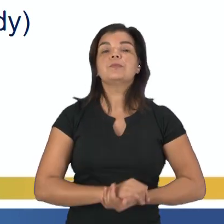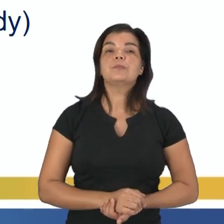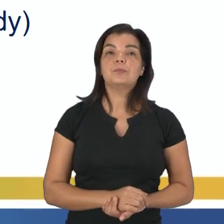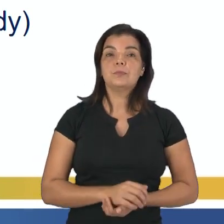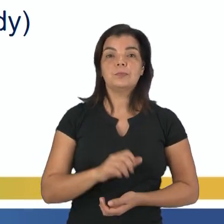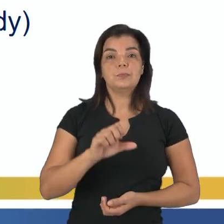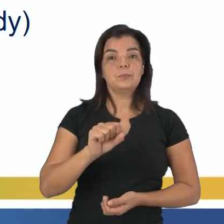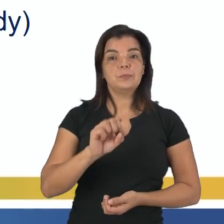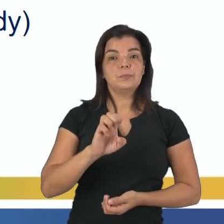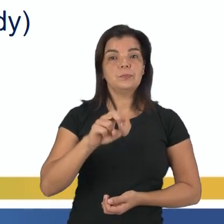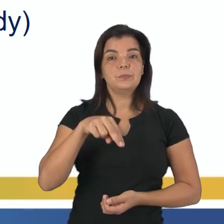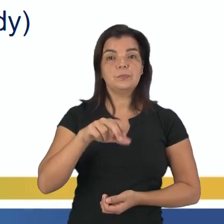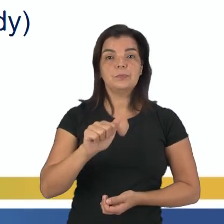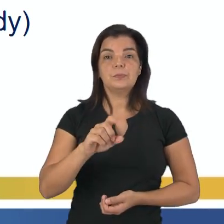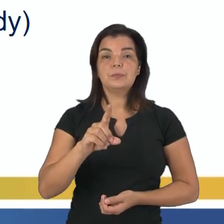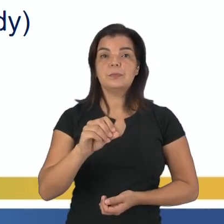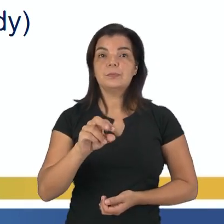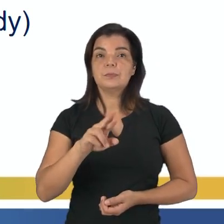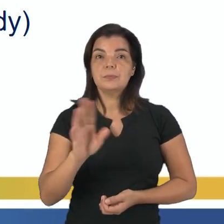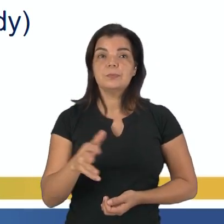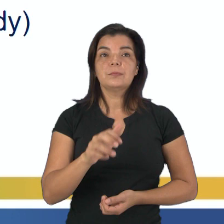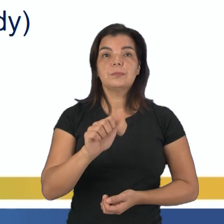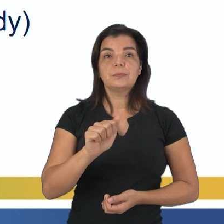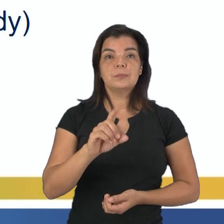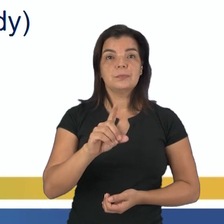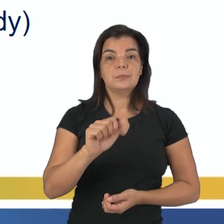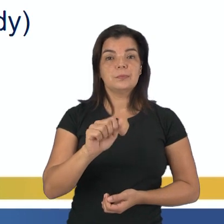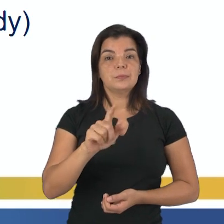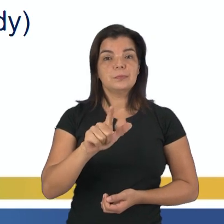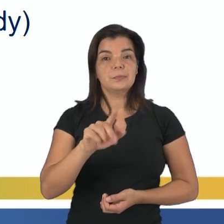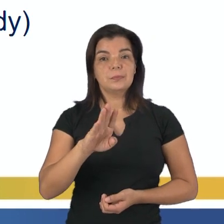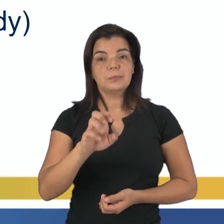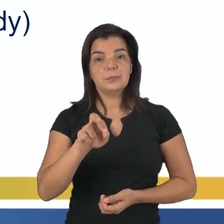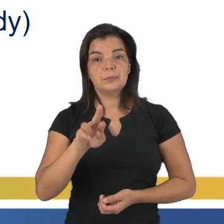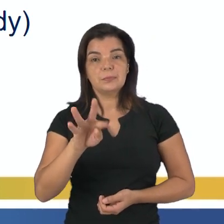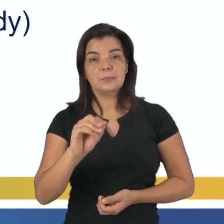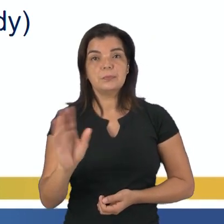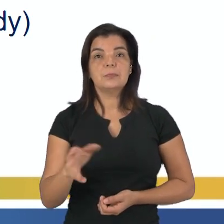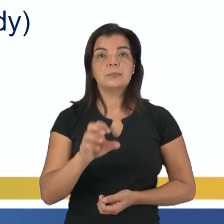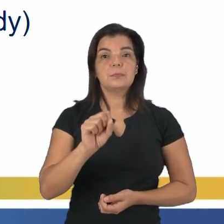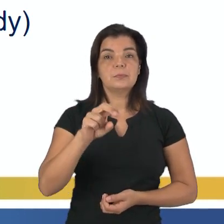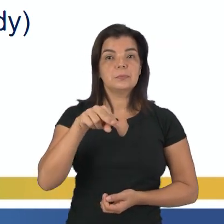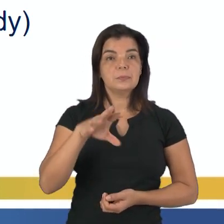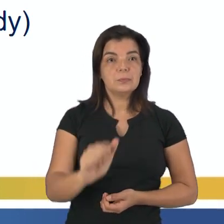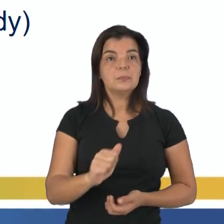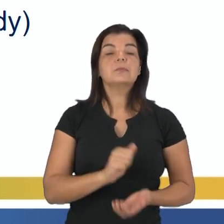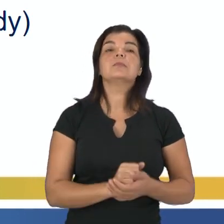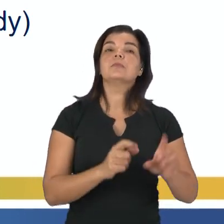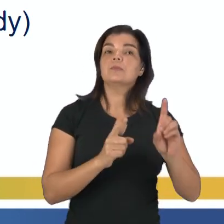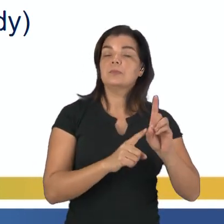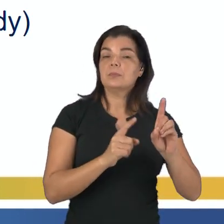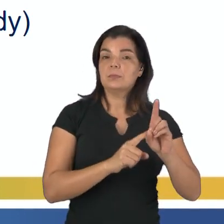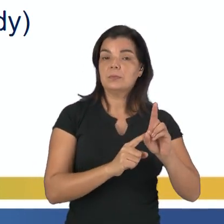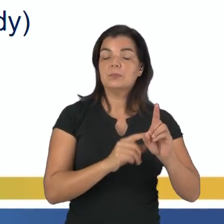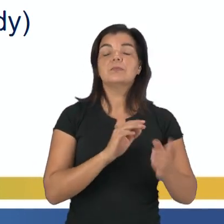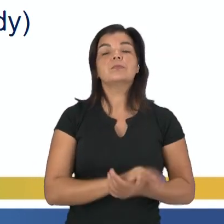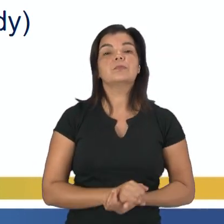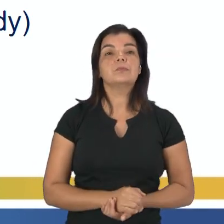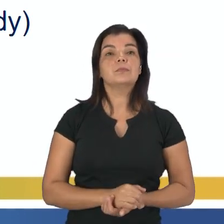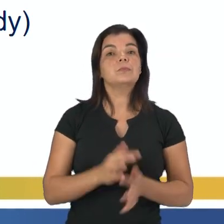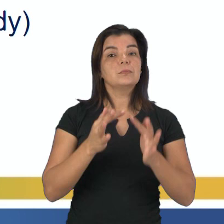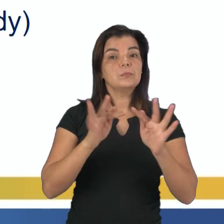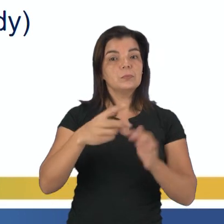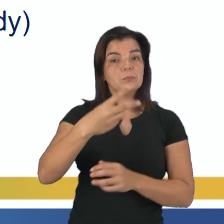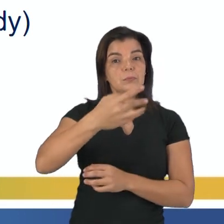Senna. Como sou eu, então eu não vou precisar colocar um S. I study. E na letra D, sim, é a terceira pessoa e é uma